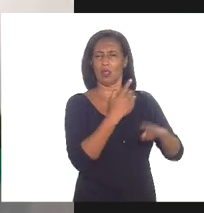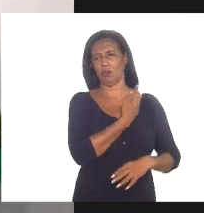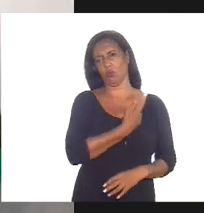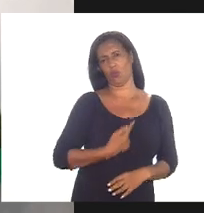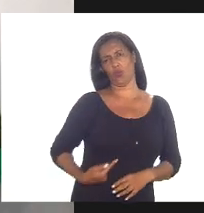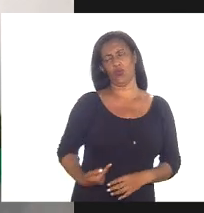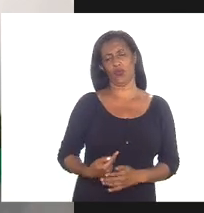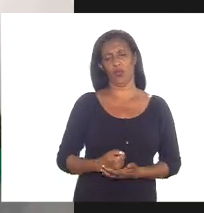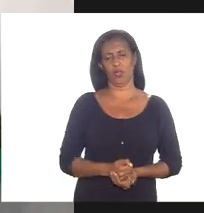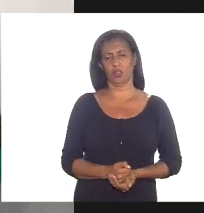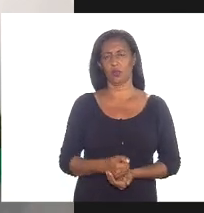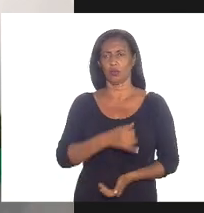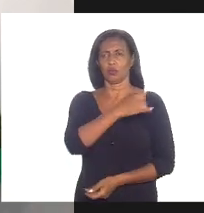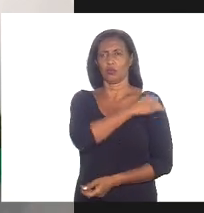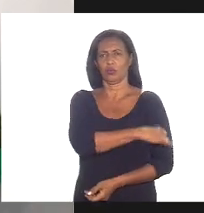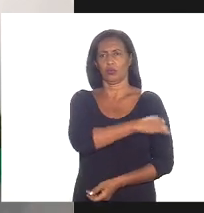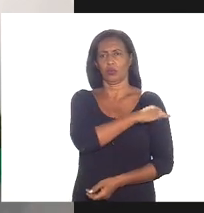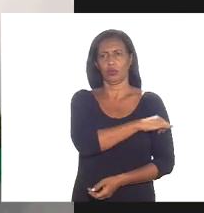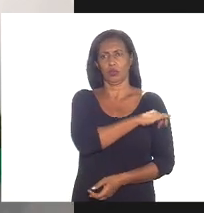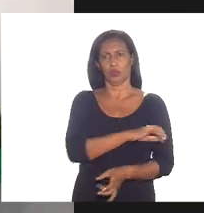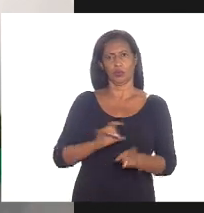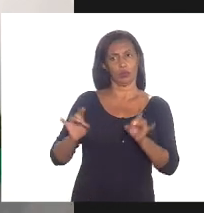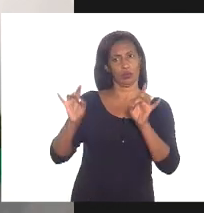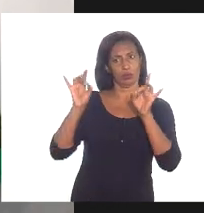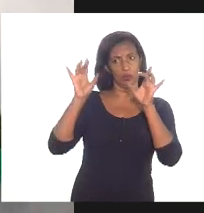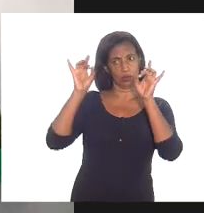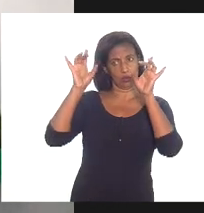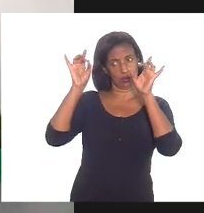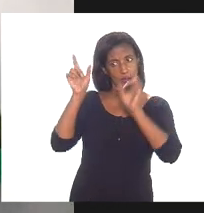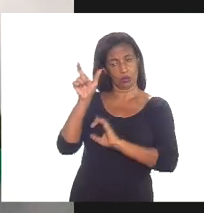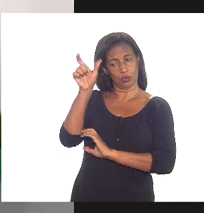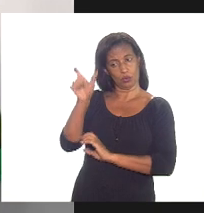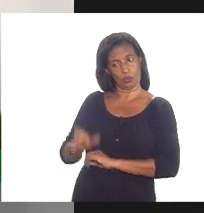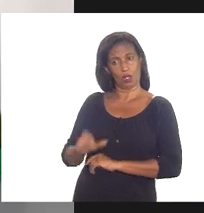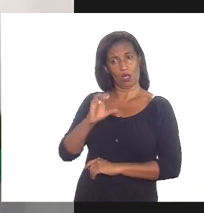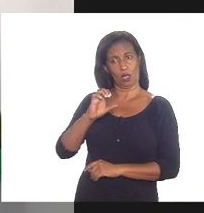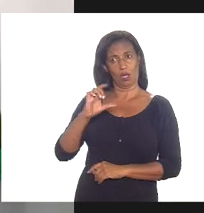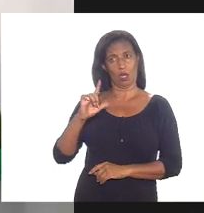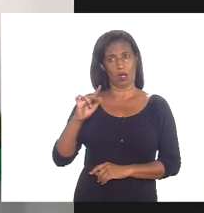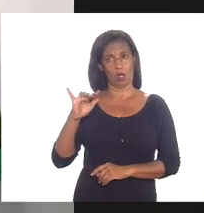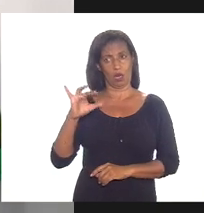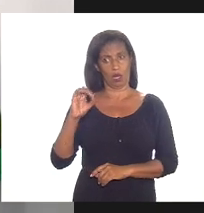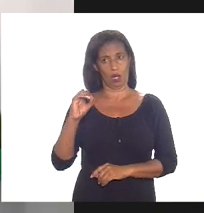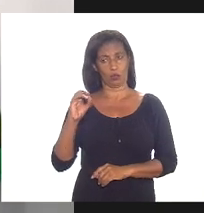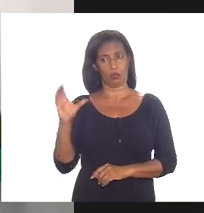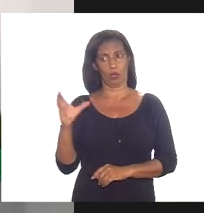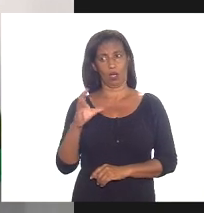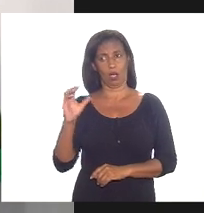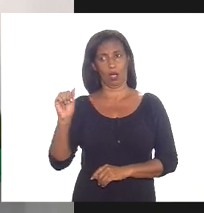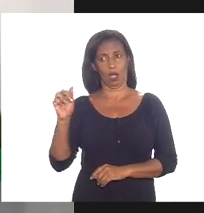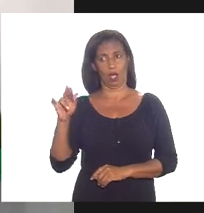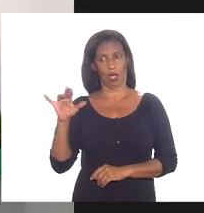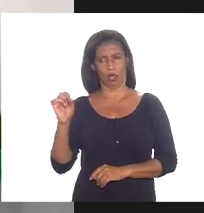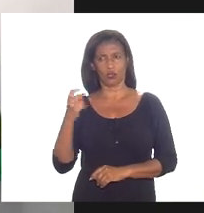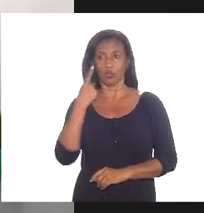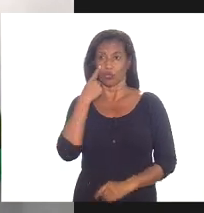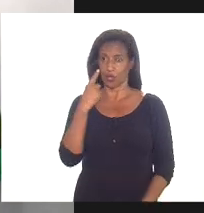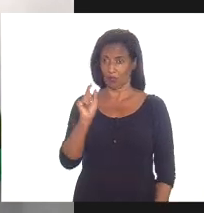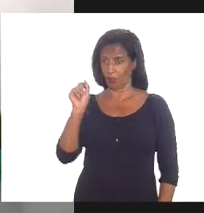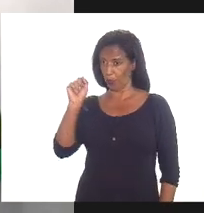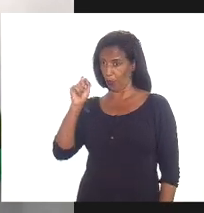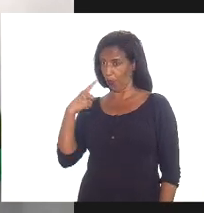governo do Rio de Janeiro, em especial na figura do governador Cláudio Castro. Já vimos o governador Wilson